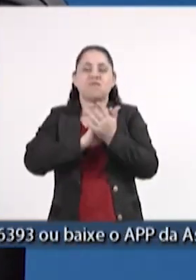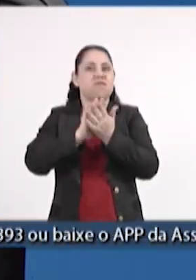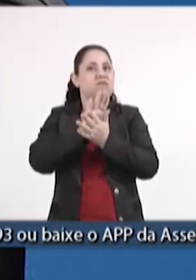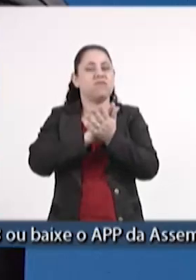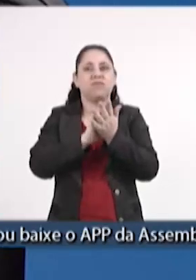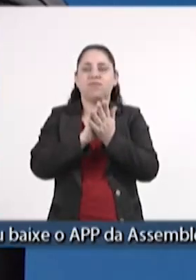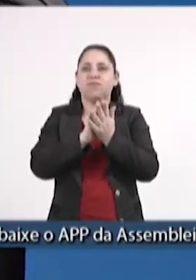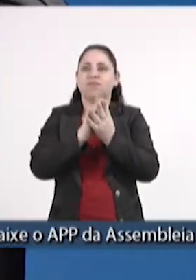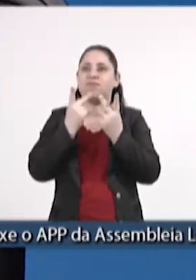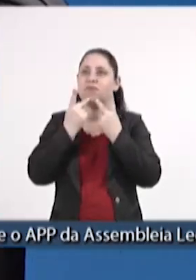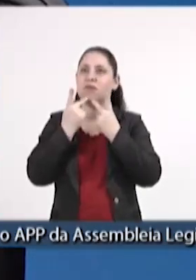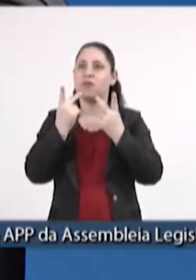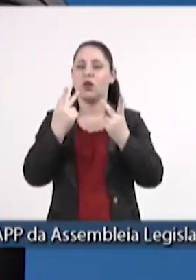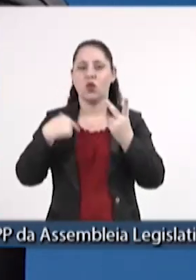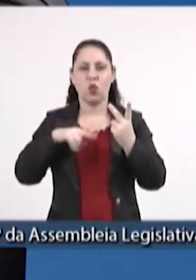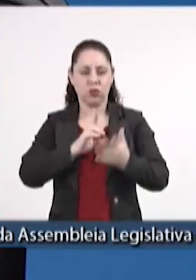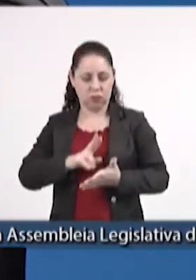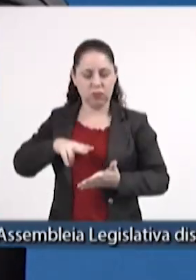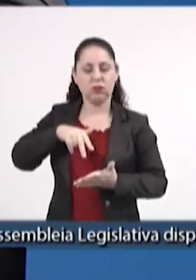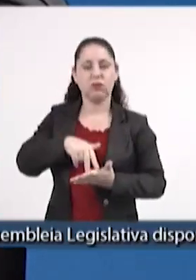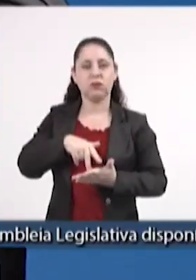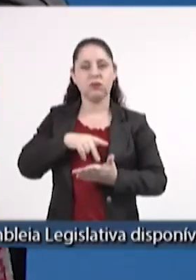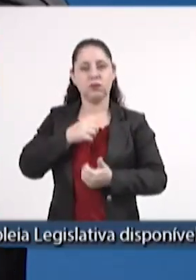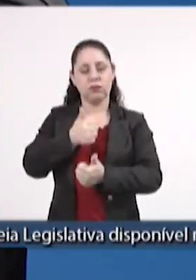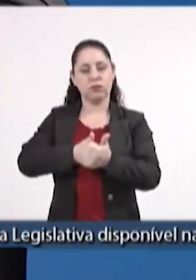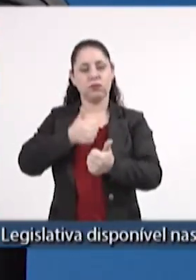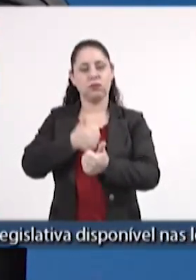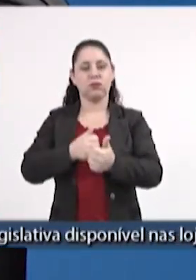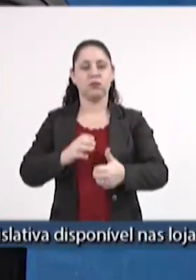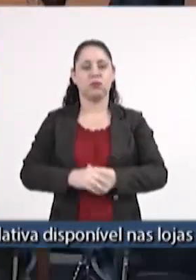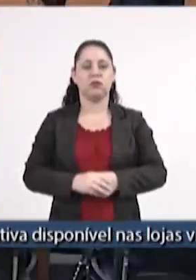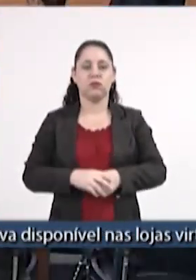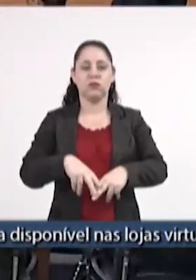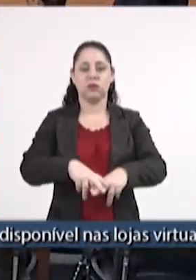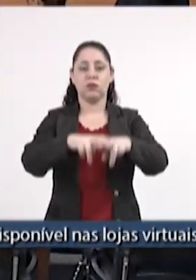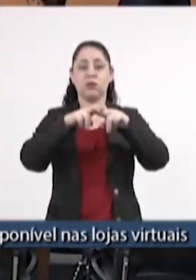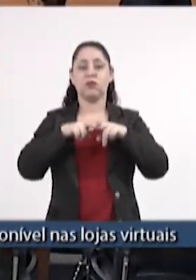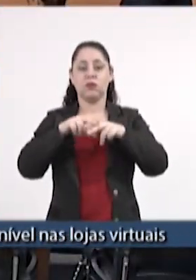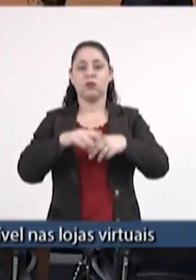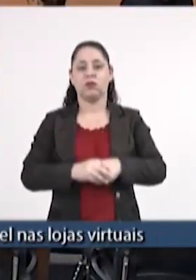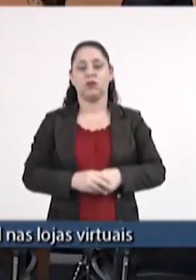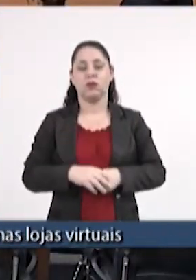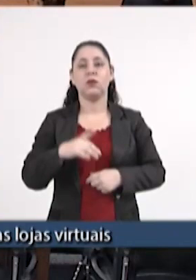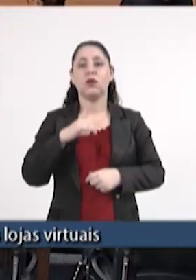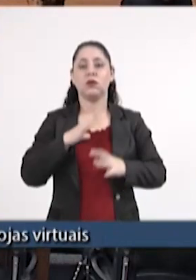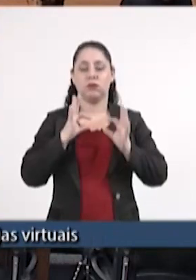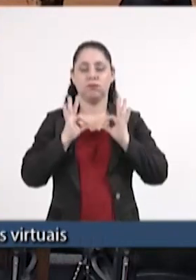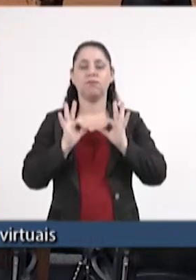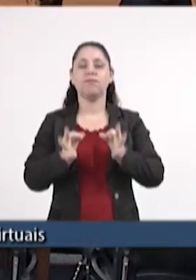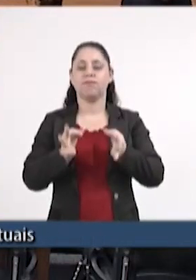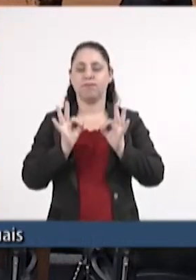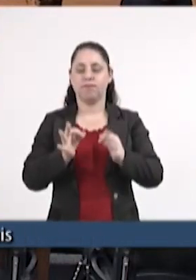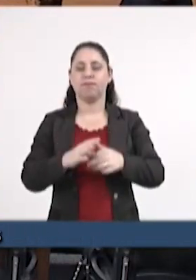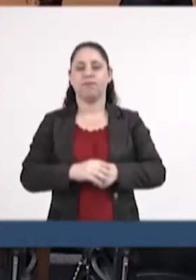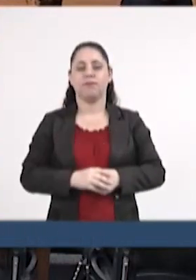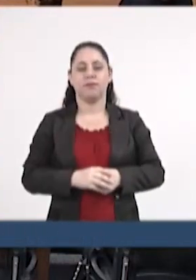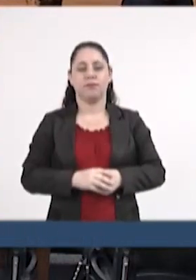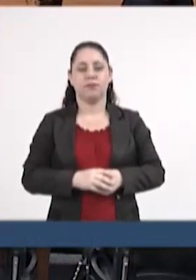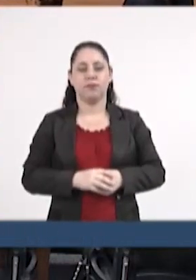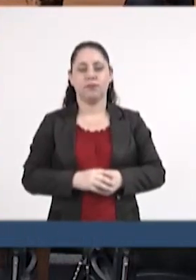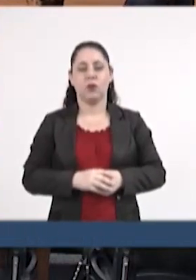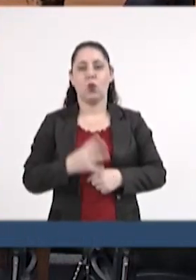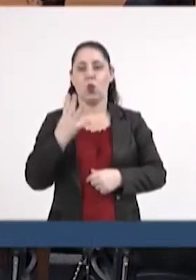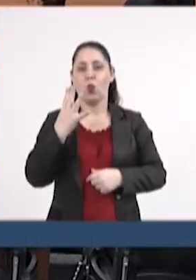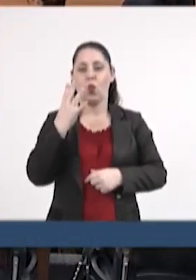não resistiam, a gente se levantou e resistiu. E é por isso que eu tenho certeza que